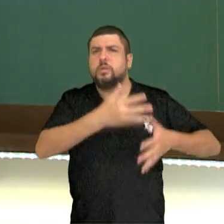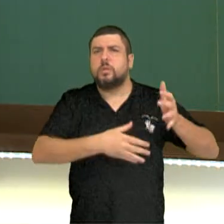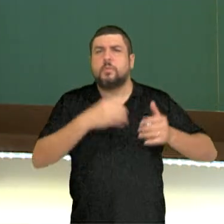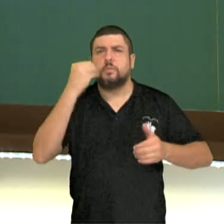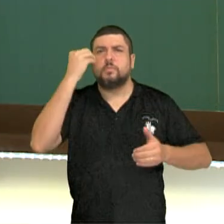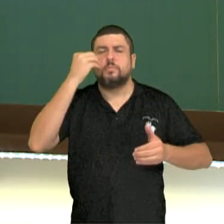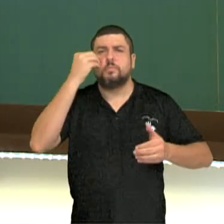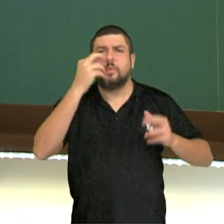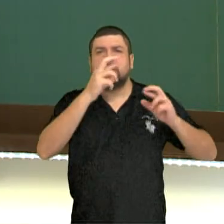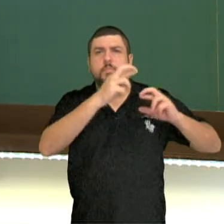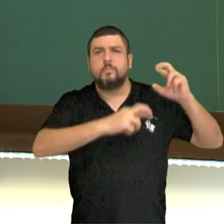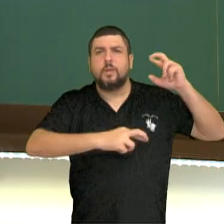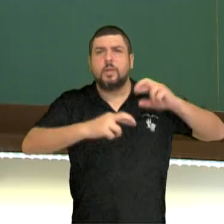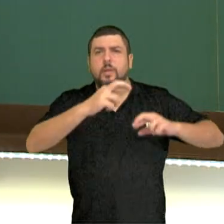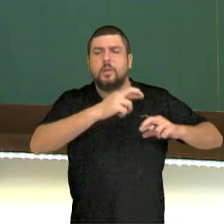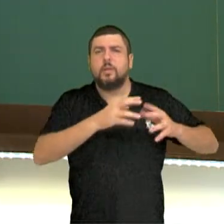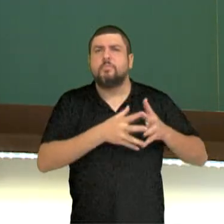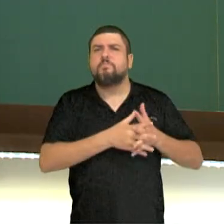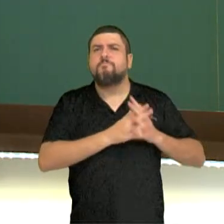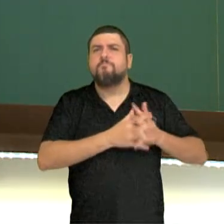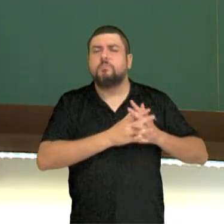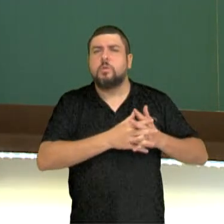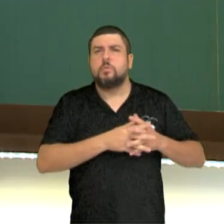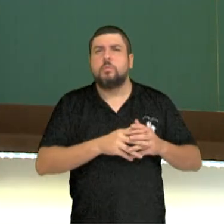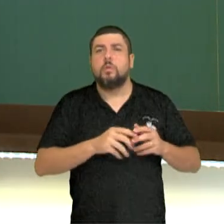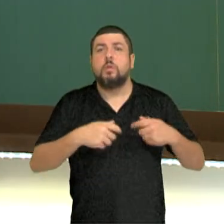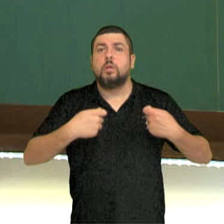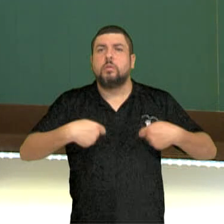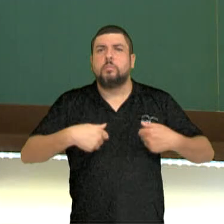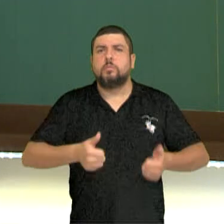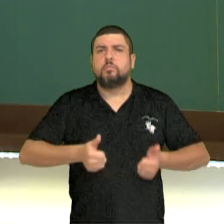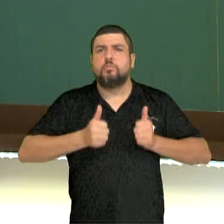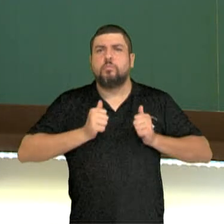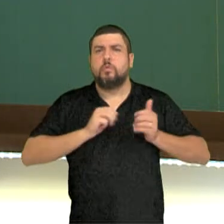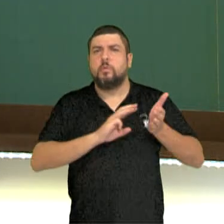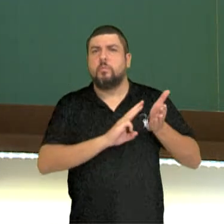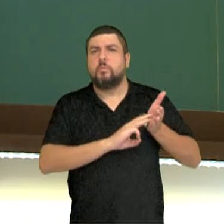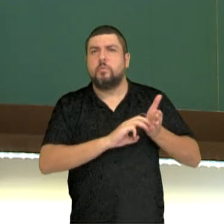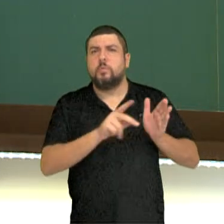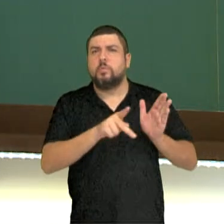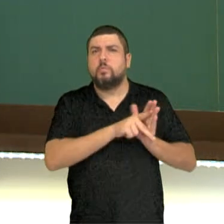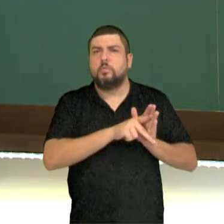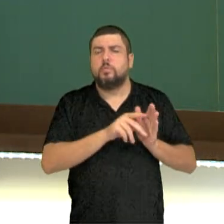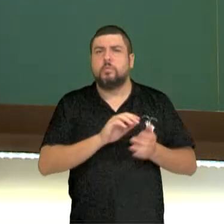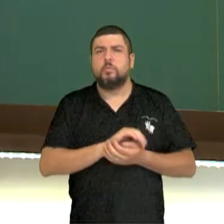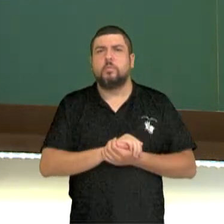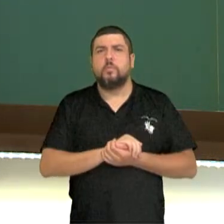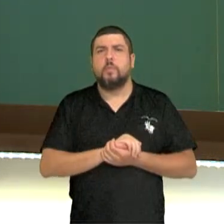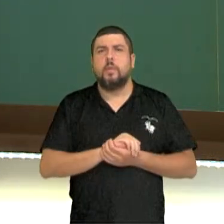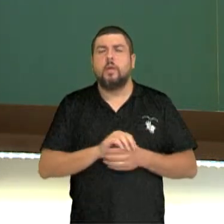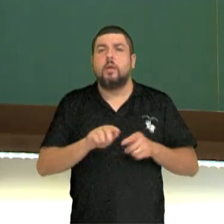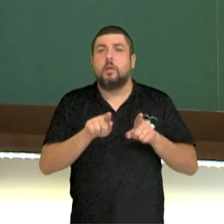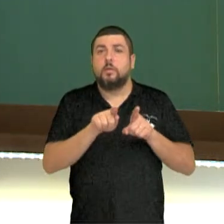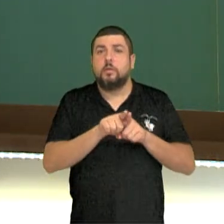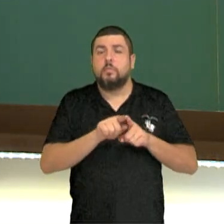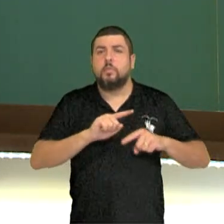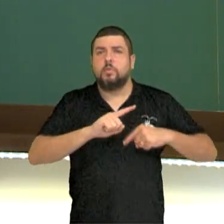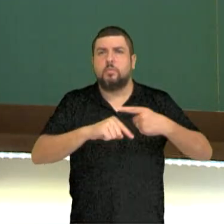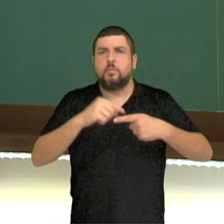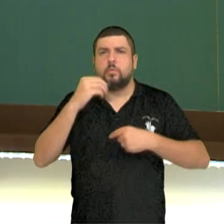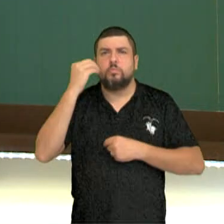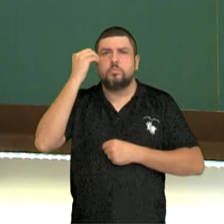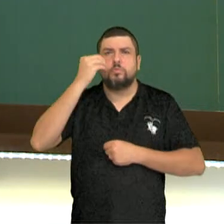neutralidade, ela tem que, segundo também Durkheim, cumprir métodos próprios dela. Legal? E realizando experimentações e